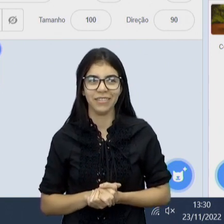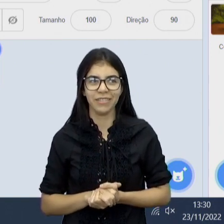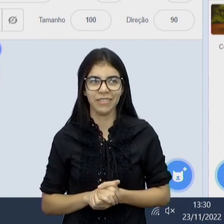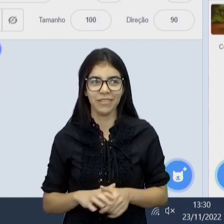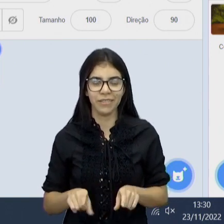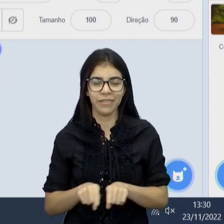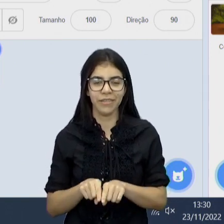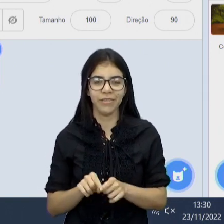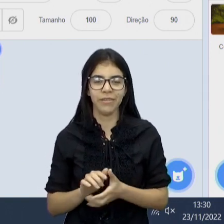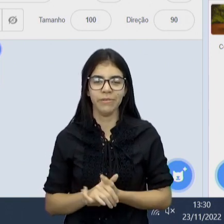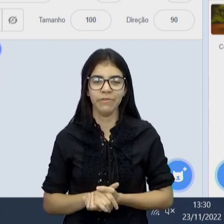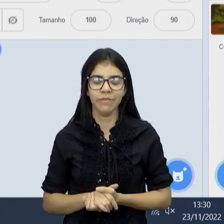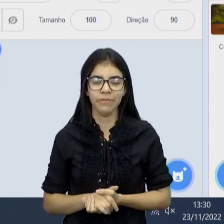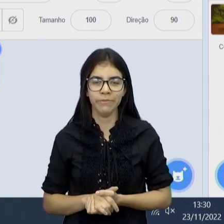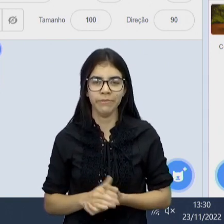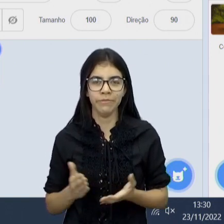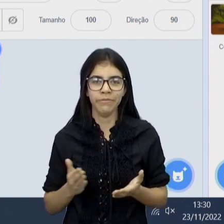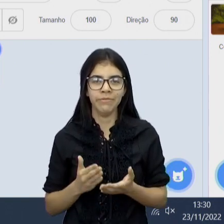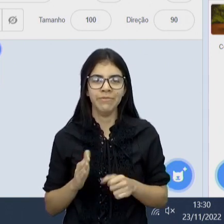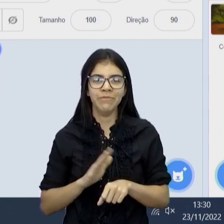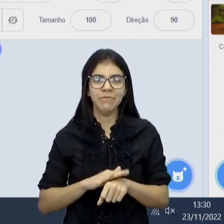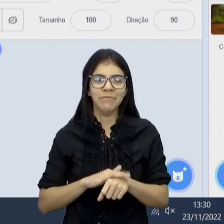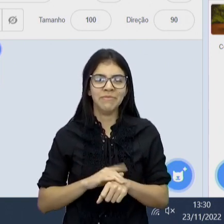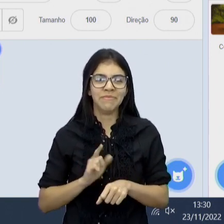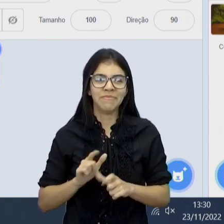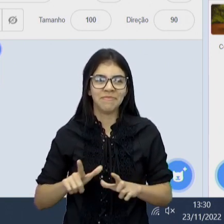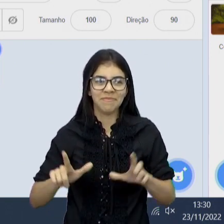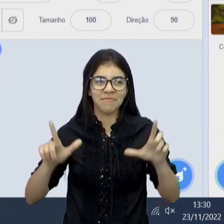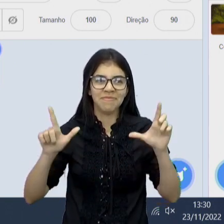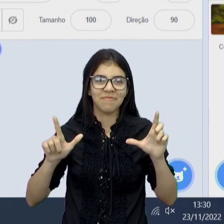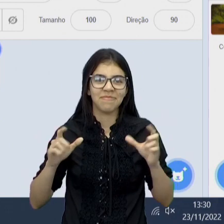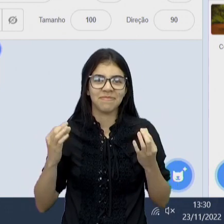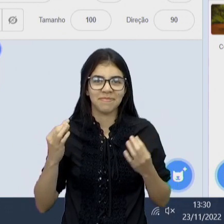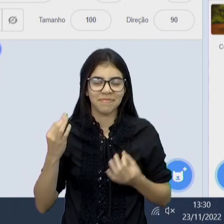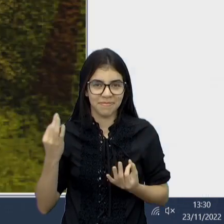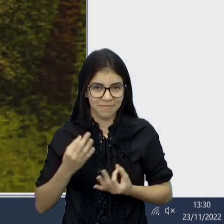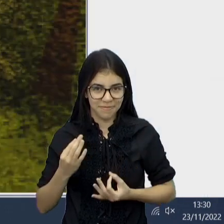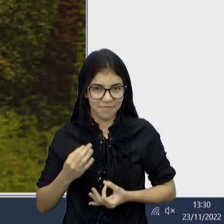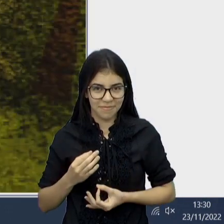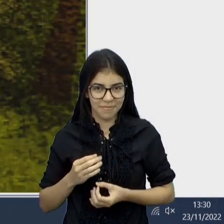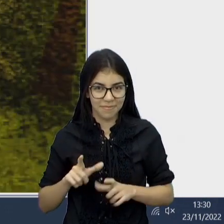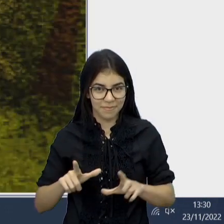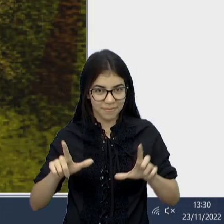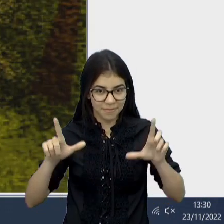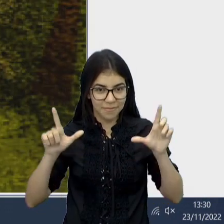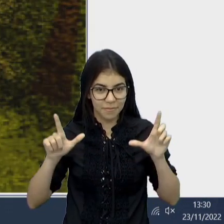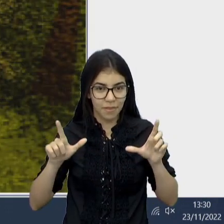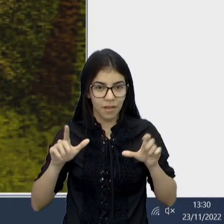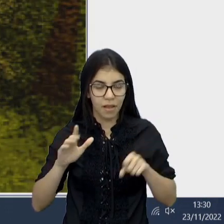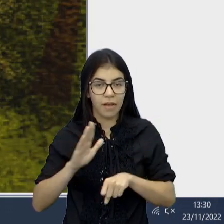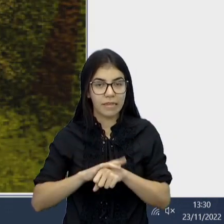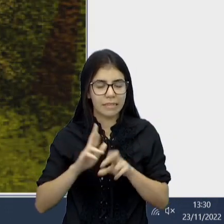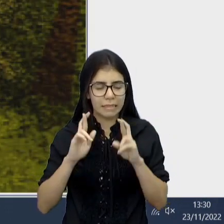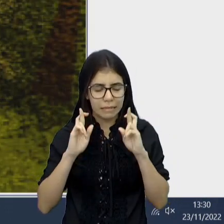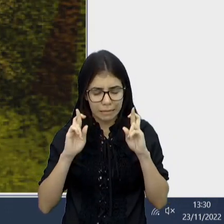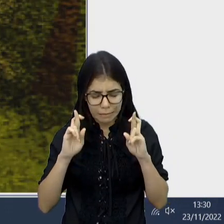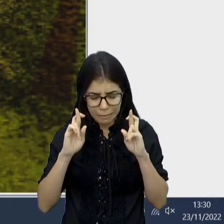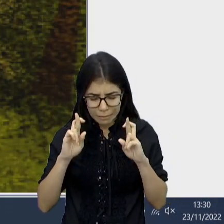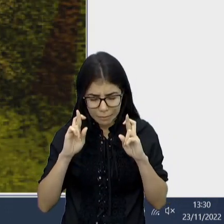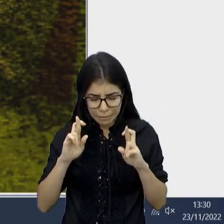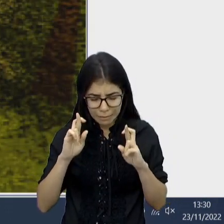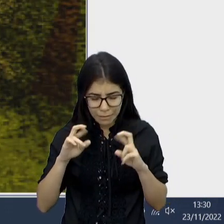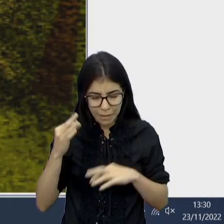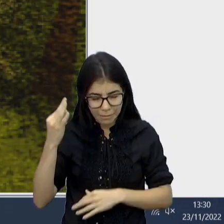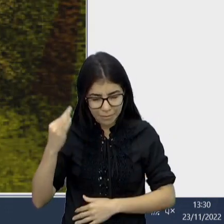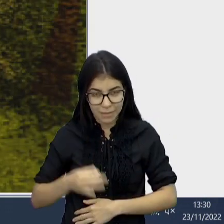Aí. Agora, o que você vai fazer? Ampliar a nossa tela para ver se deu certo. Vamos Então, lá. amplia Vamos. e vamos torcer para dar certo, tá Vamos